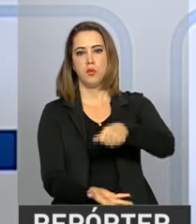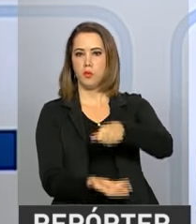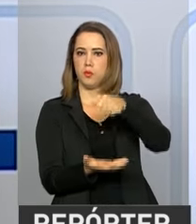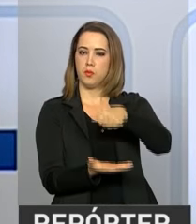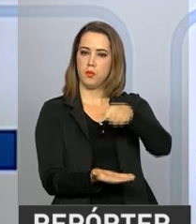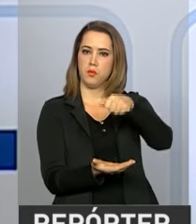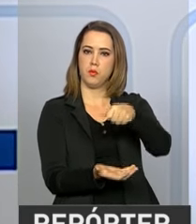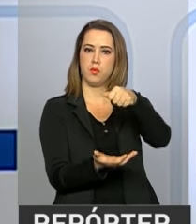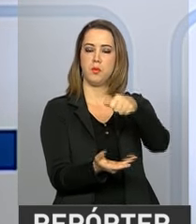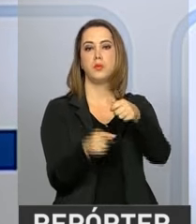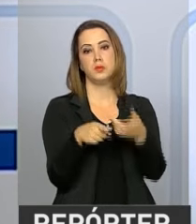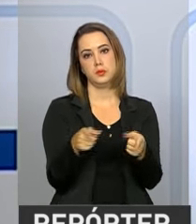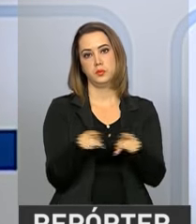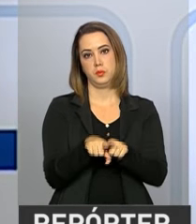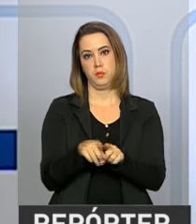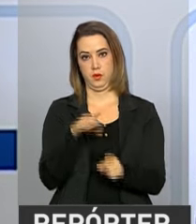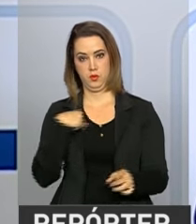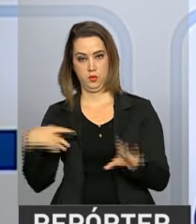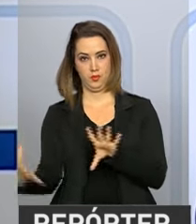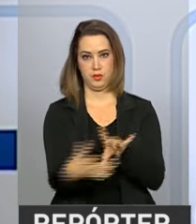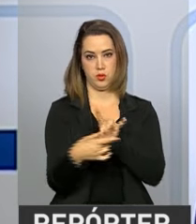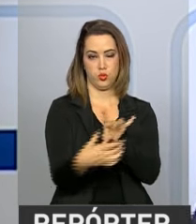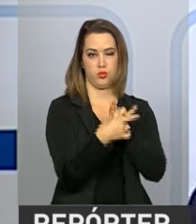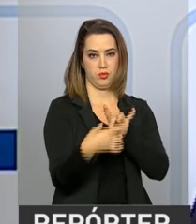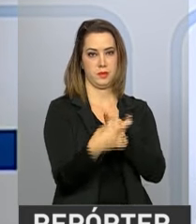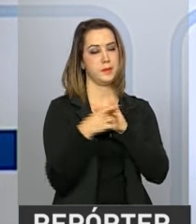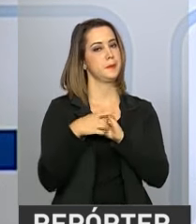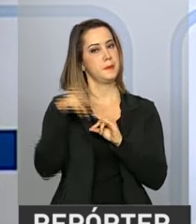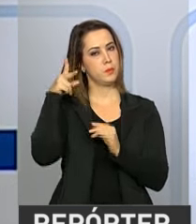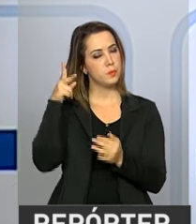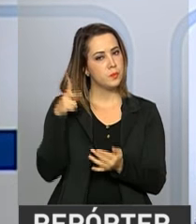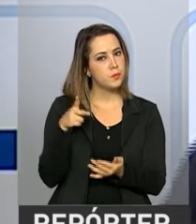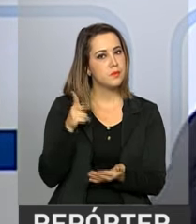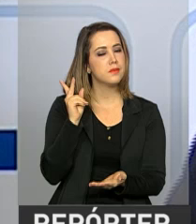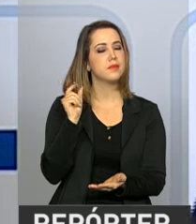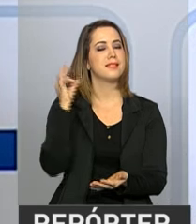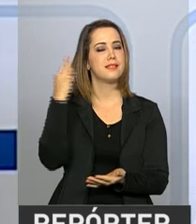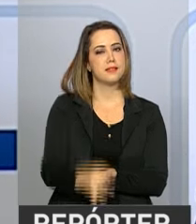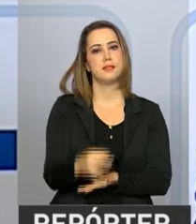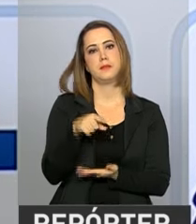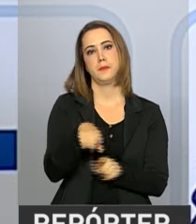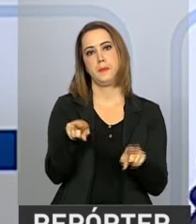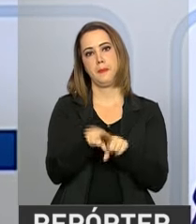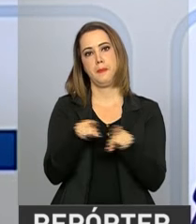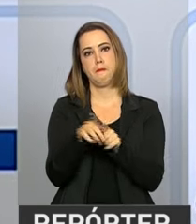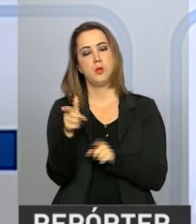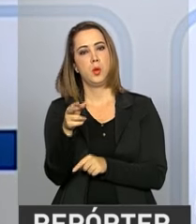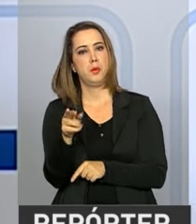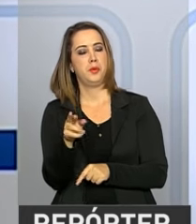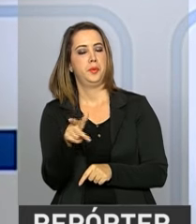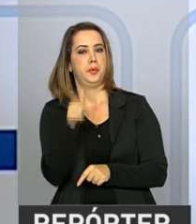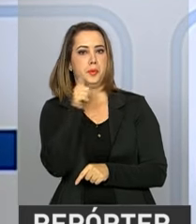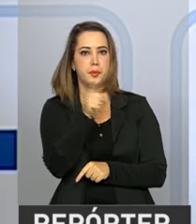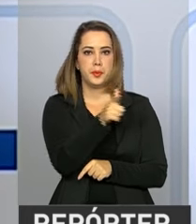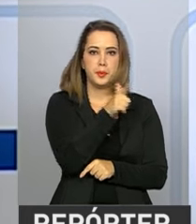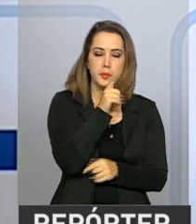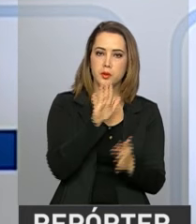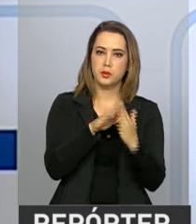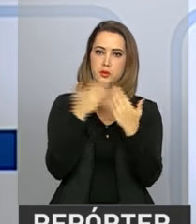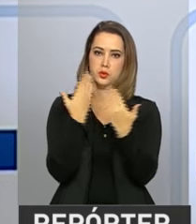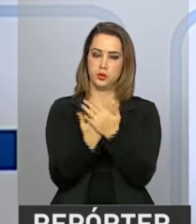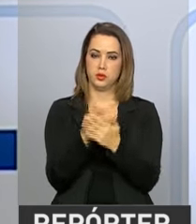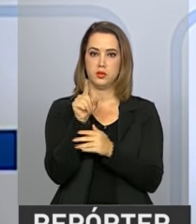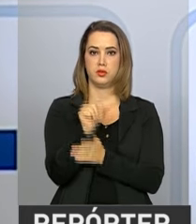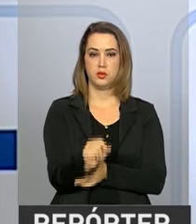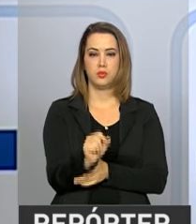precisar de uma interação muito forte, porque as merendas, a merenda escolar e muitas, muitas dessas